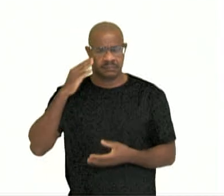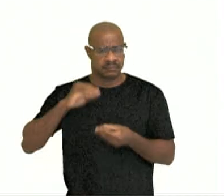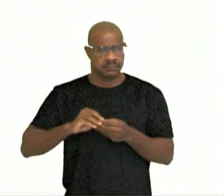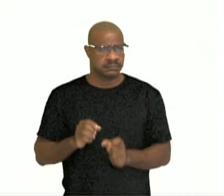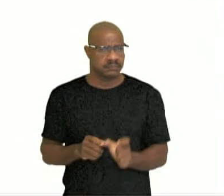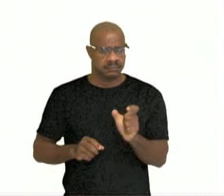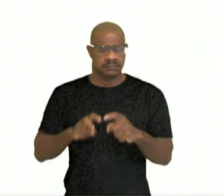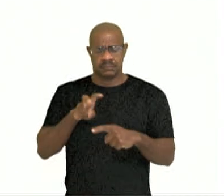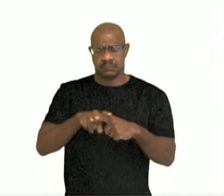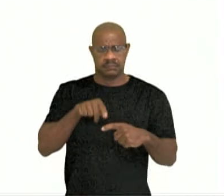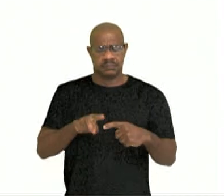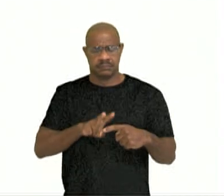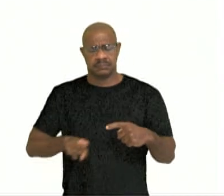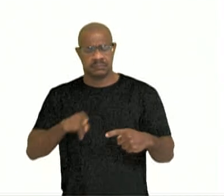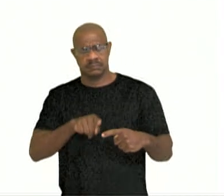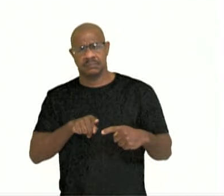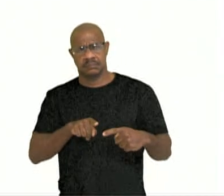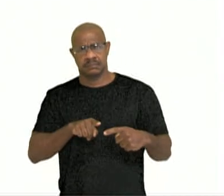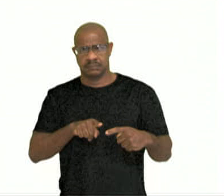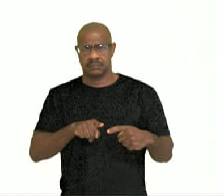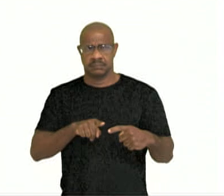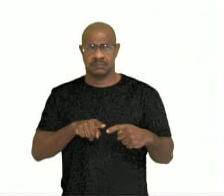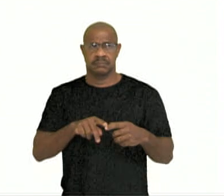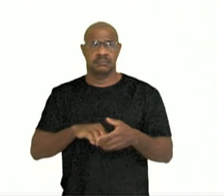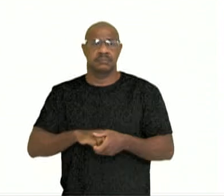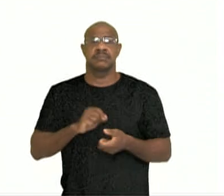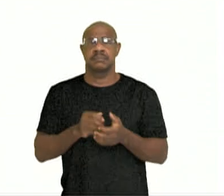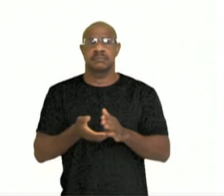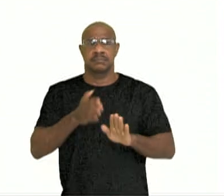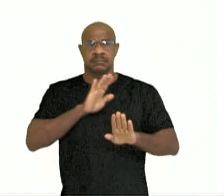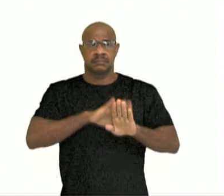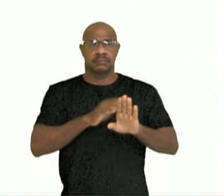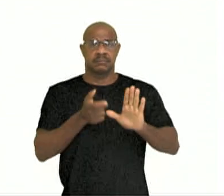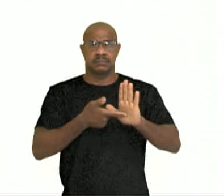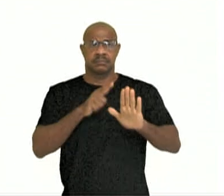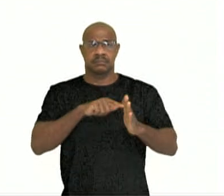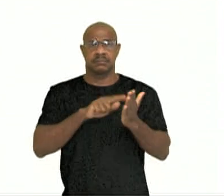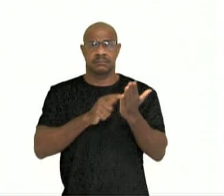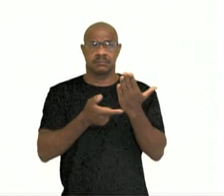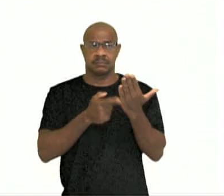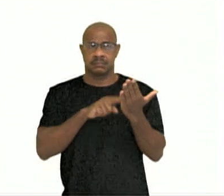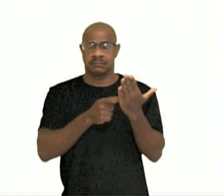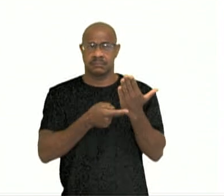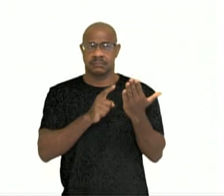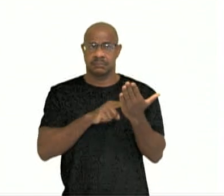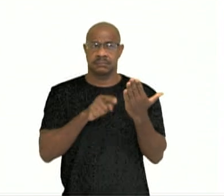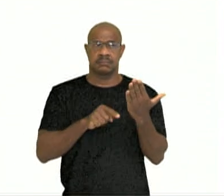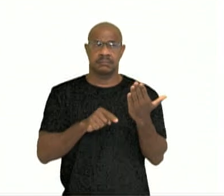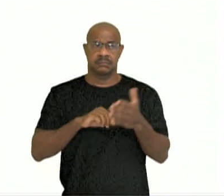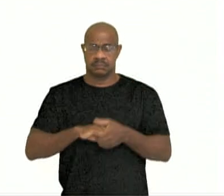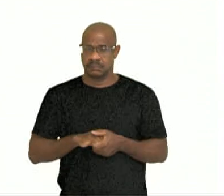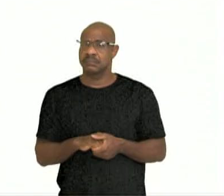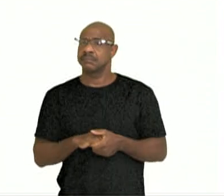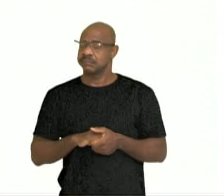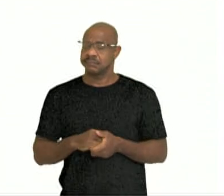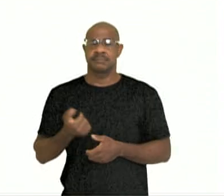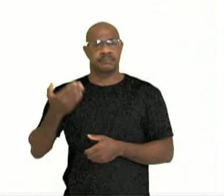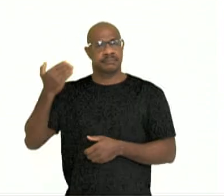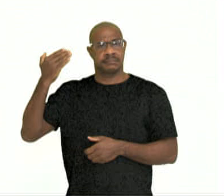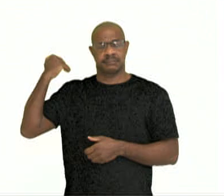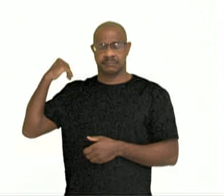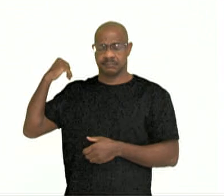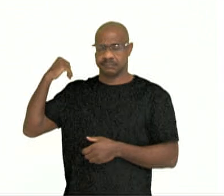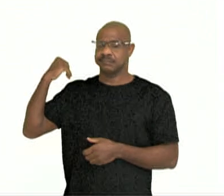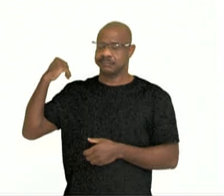palavra cadeira foi utilizada como uma metáfora, ou seja, uma referência para a posição de nobreza herdada pelo